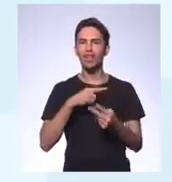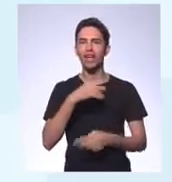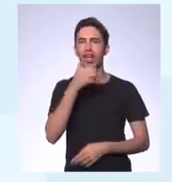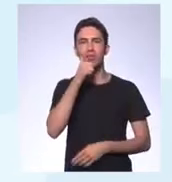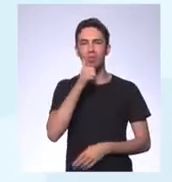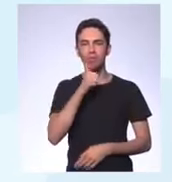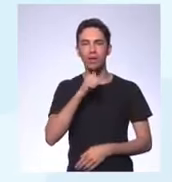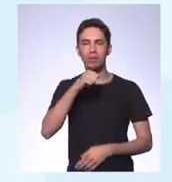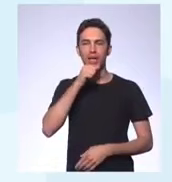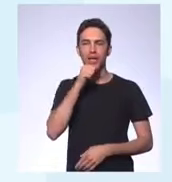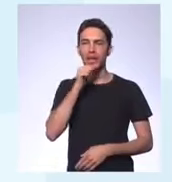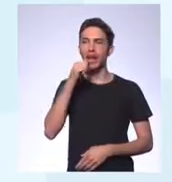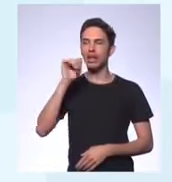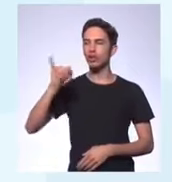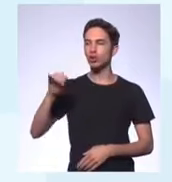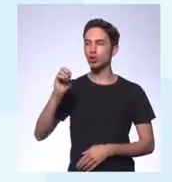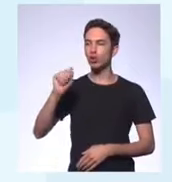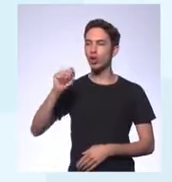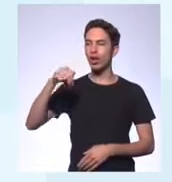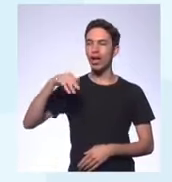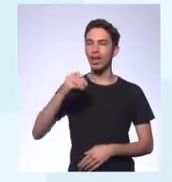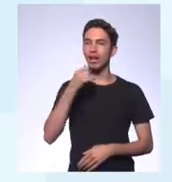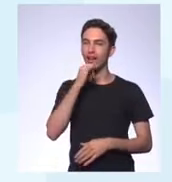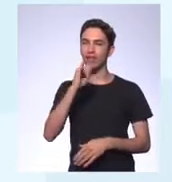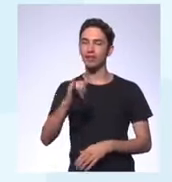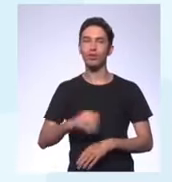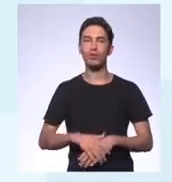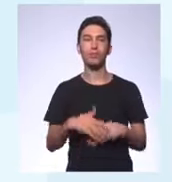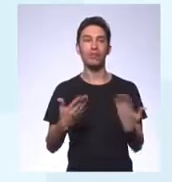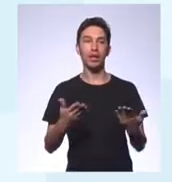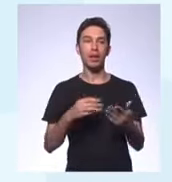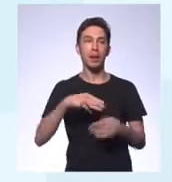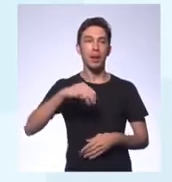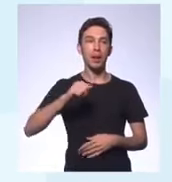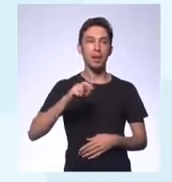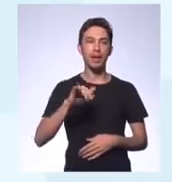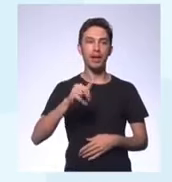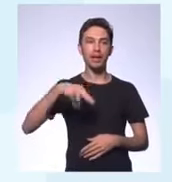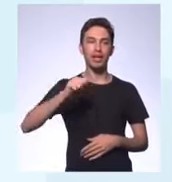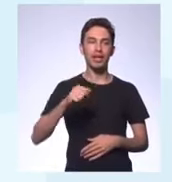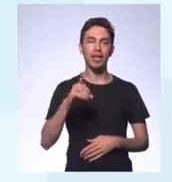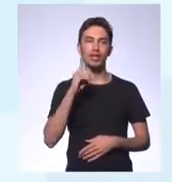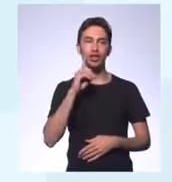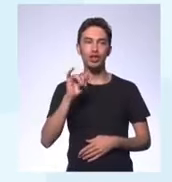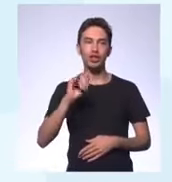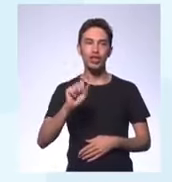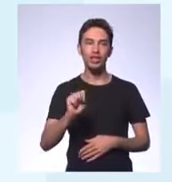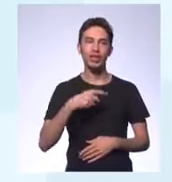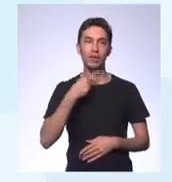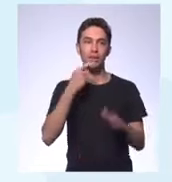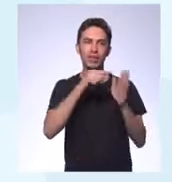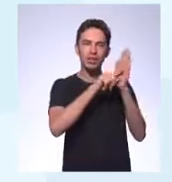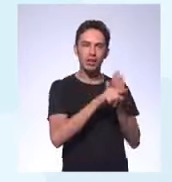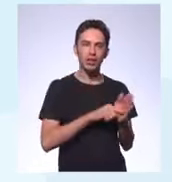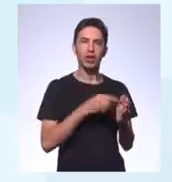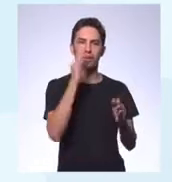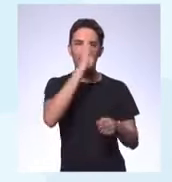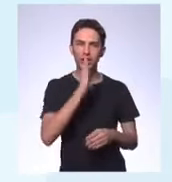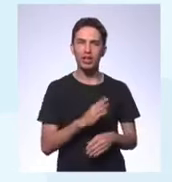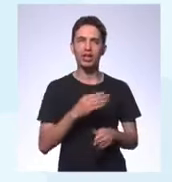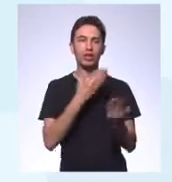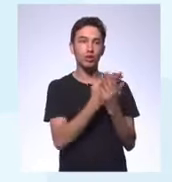garoto. Marina Dias, pesquisadora brasileira em estudos de vacinas para doenças respiratórias, acredita que